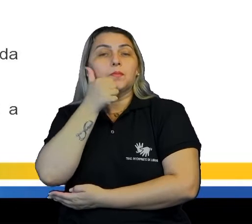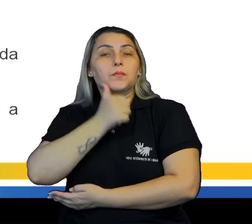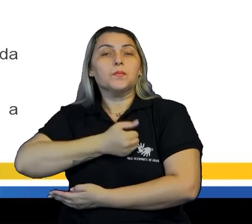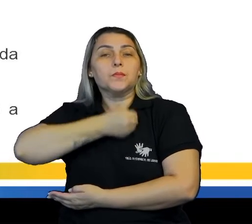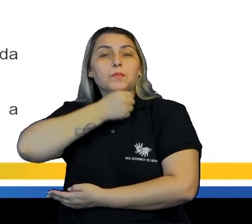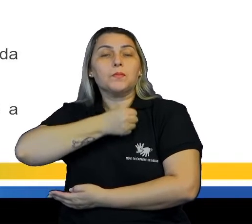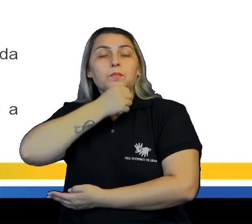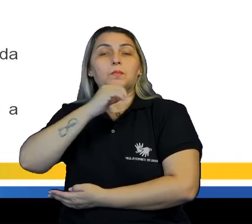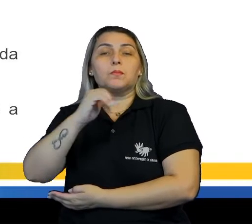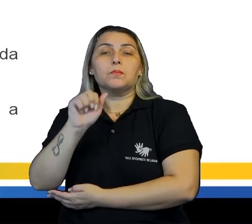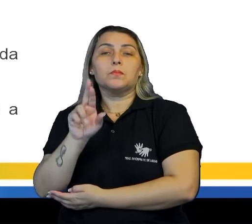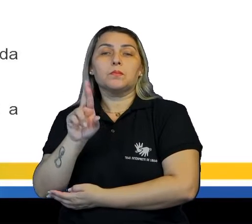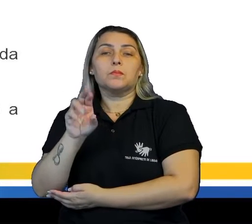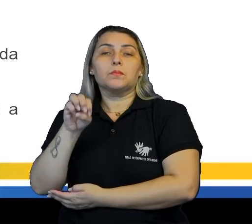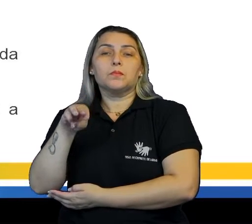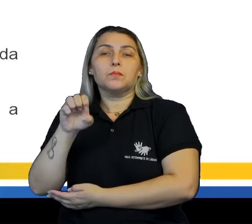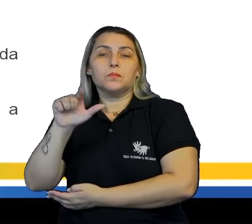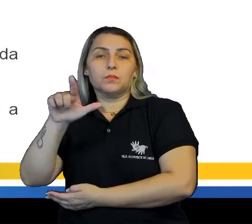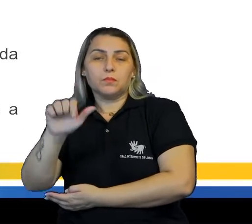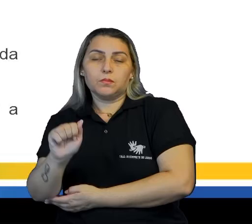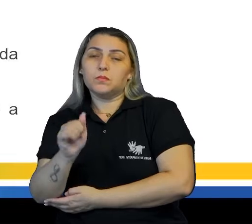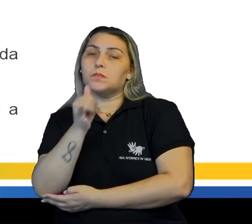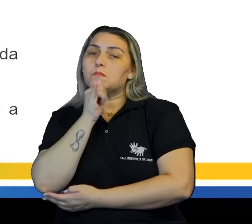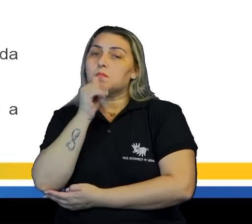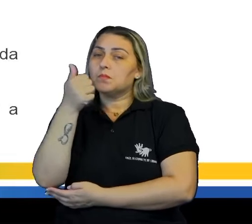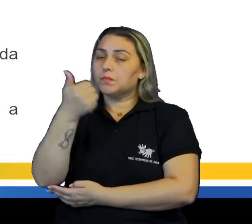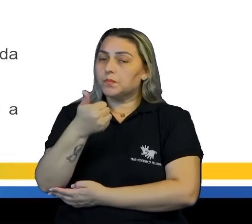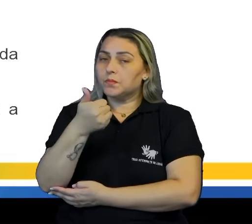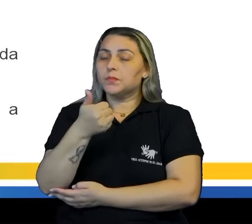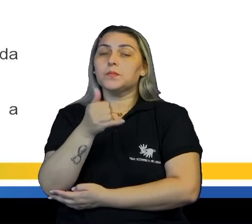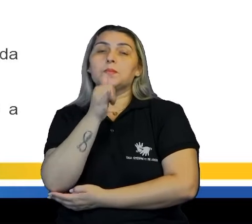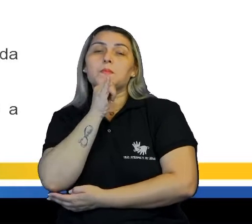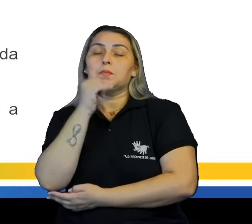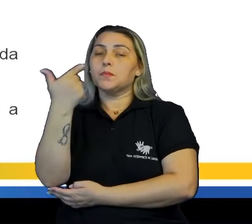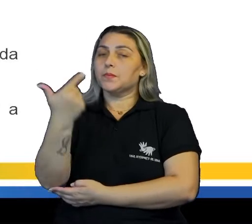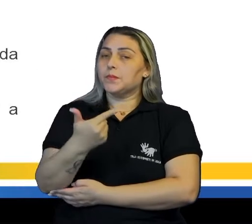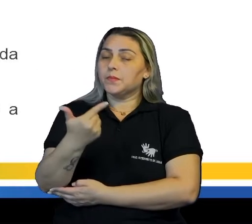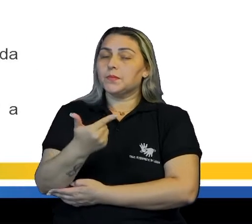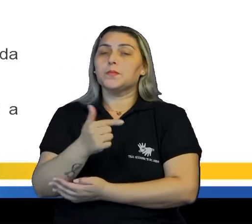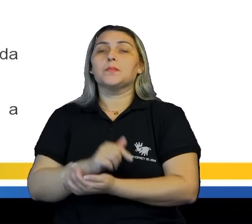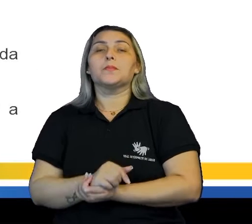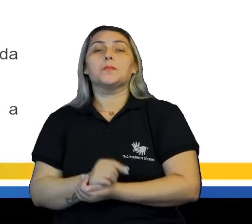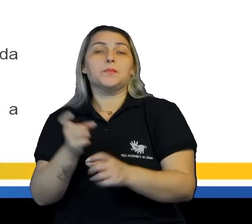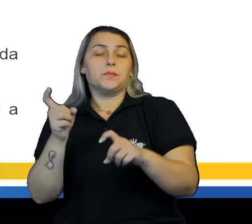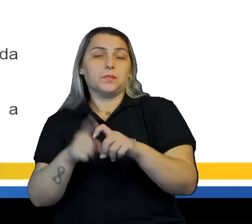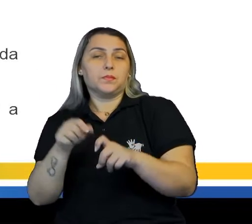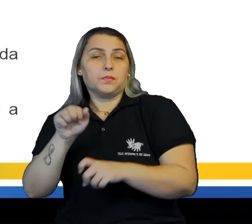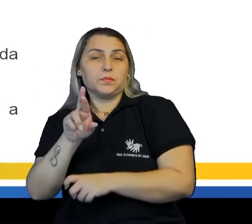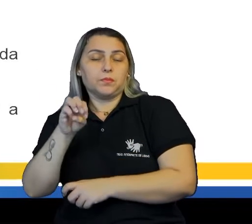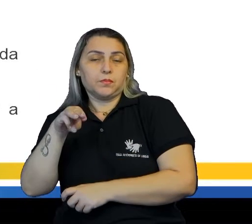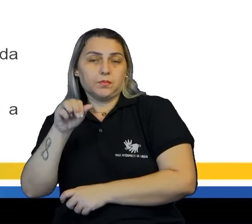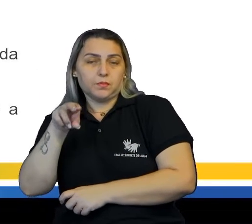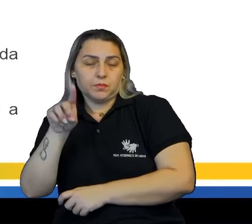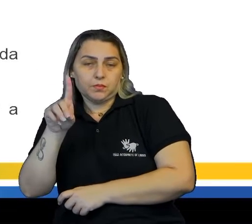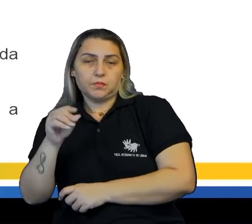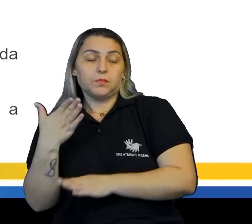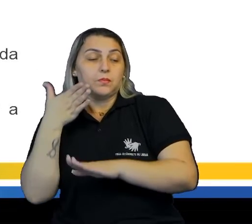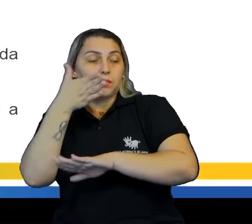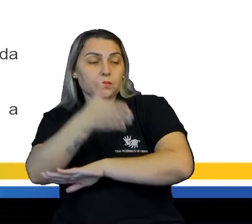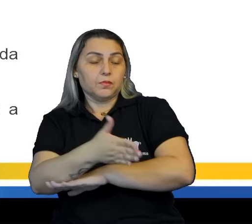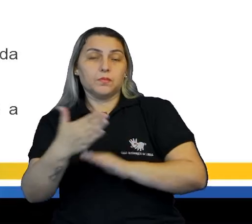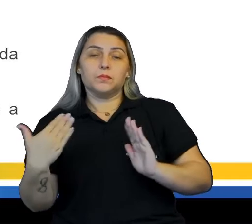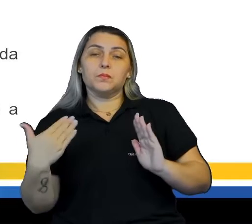avó Carmela. Esse é o exemplo 1. No exemplo 2, o doutor Armando foi até